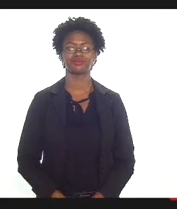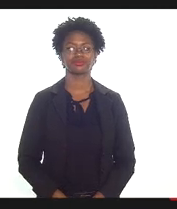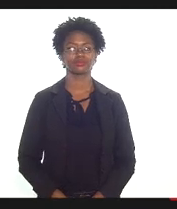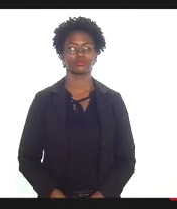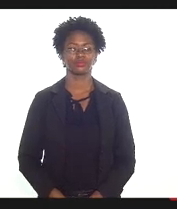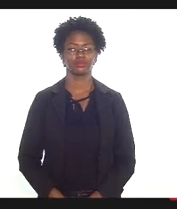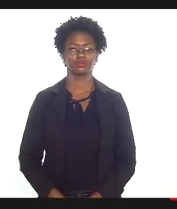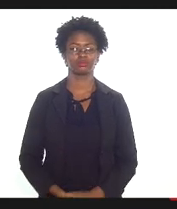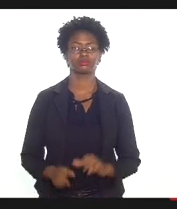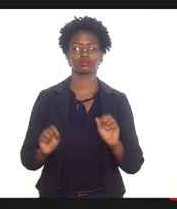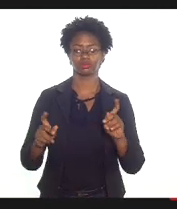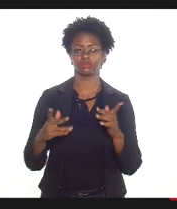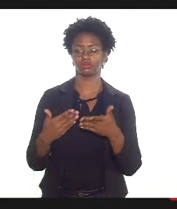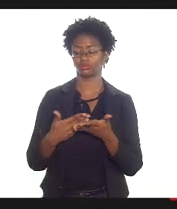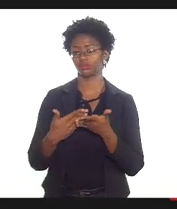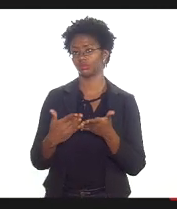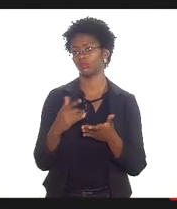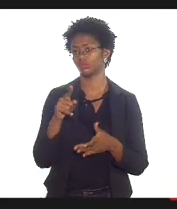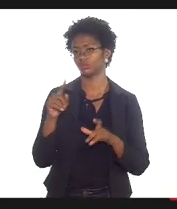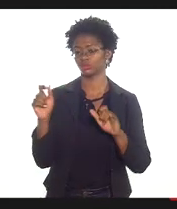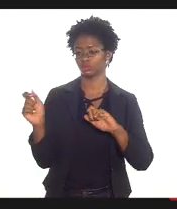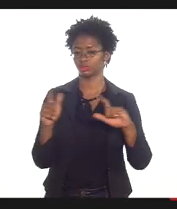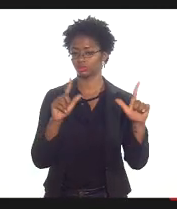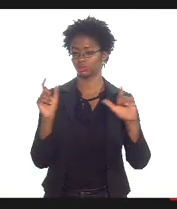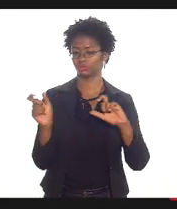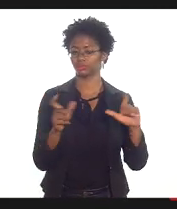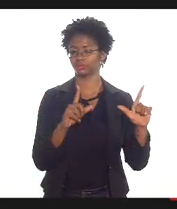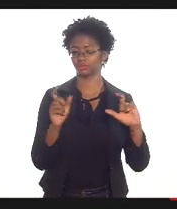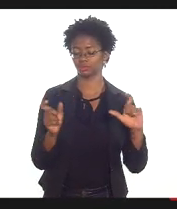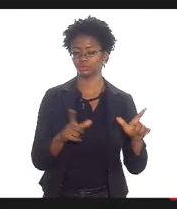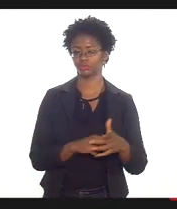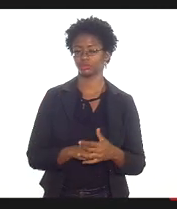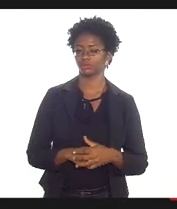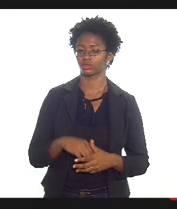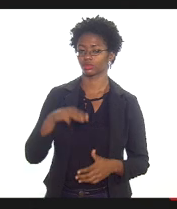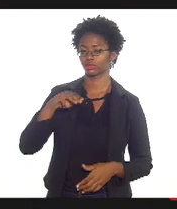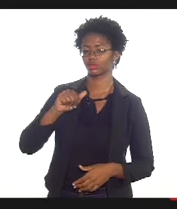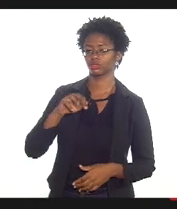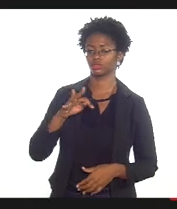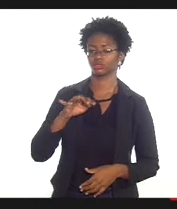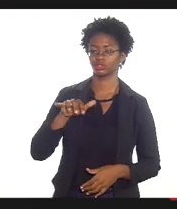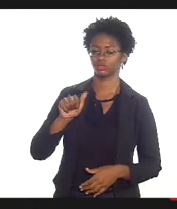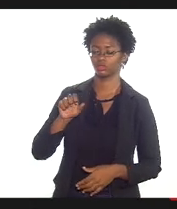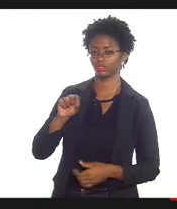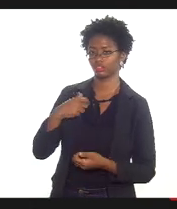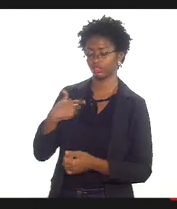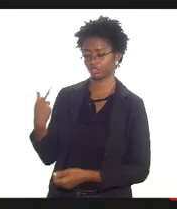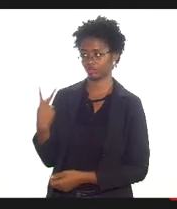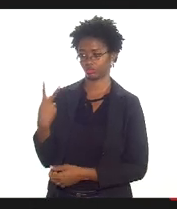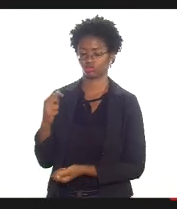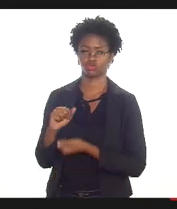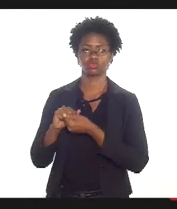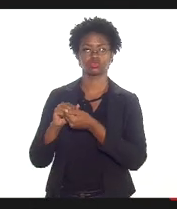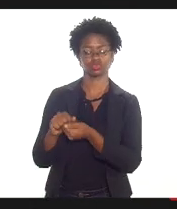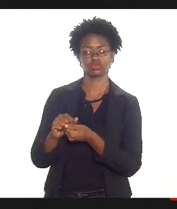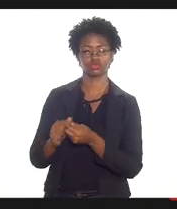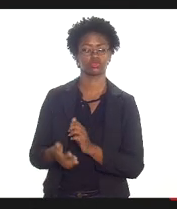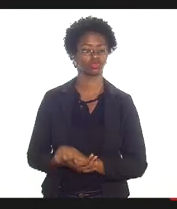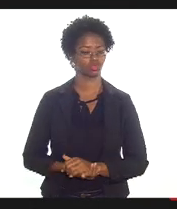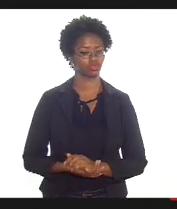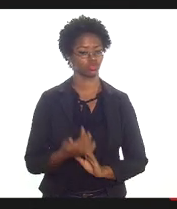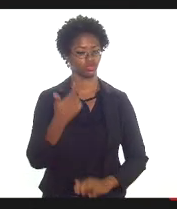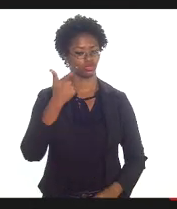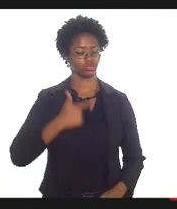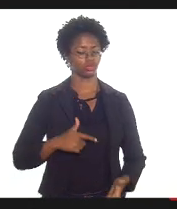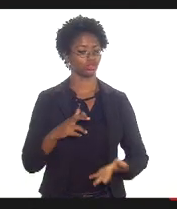Ok, vamos dar início à nossa apresentação. O Matias, vou estar dividindo essa apresentação com o Matias Lopes. Eu estou